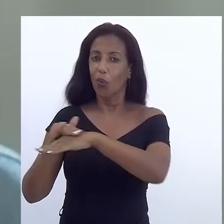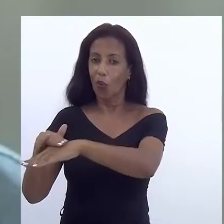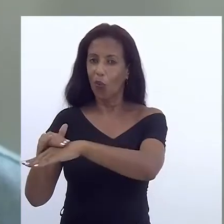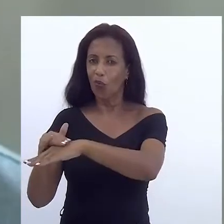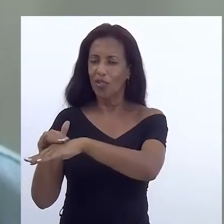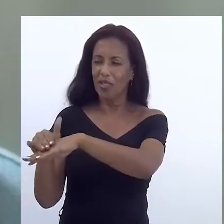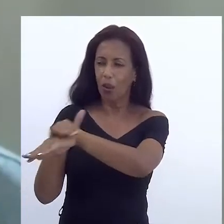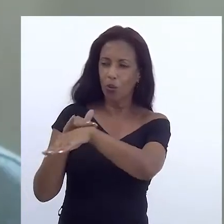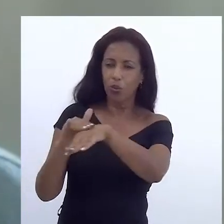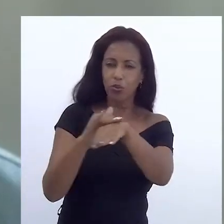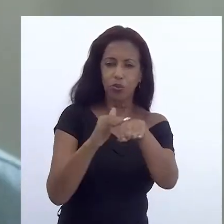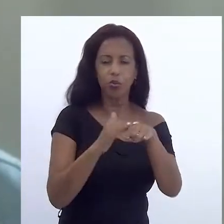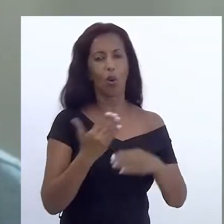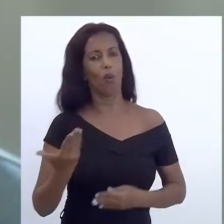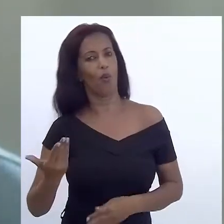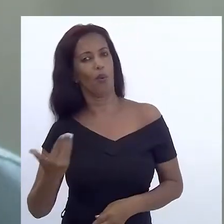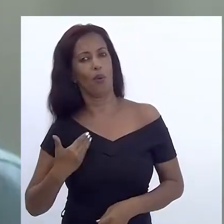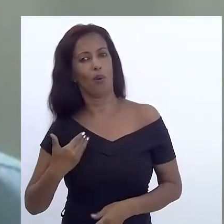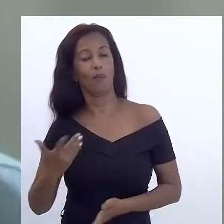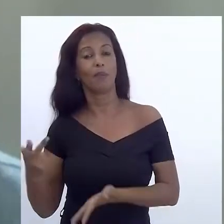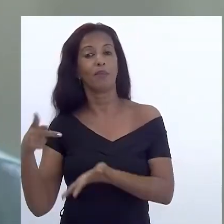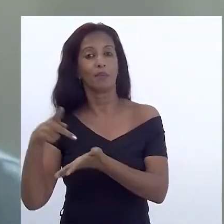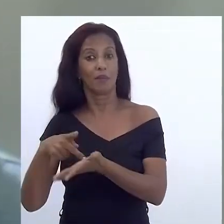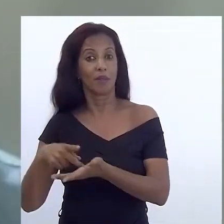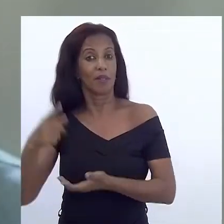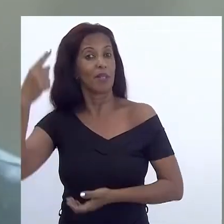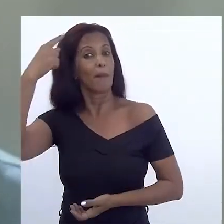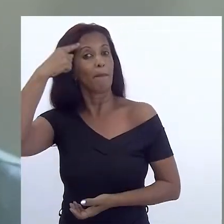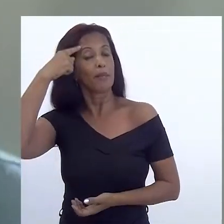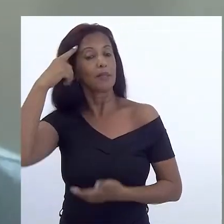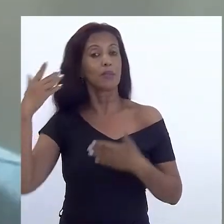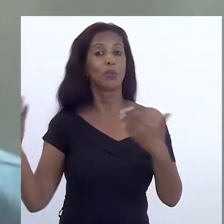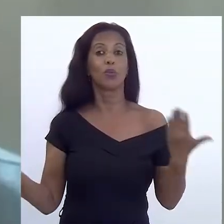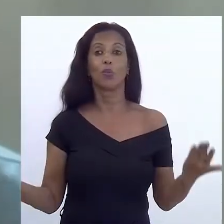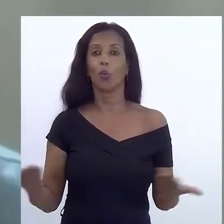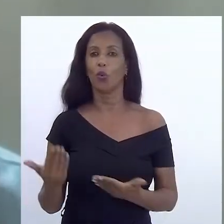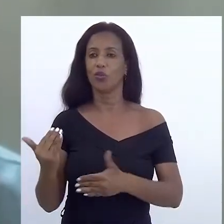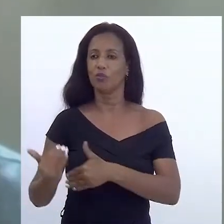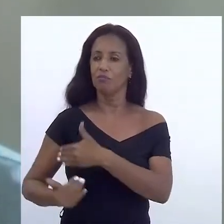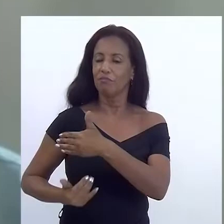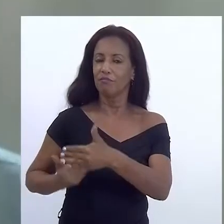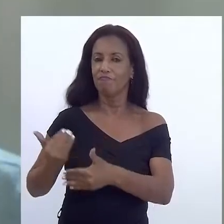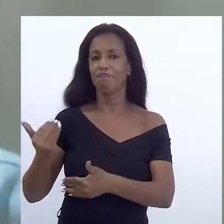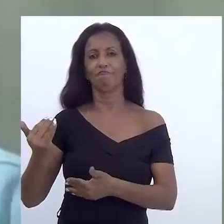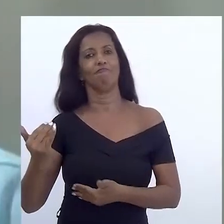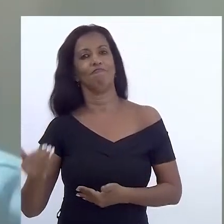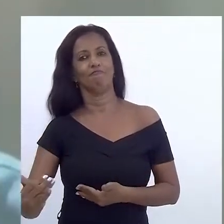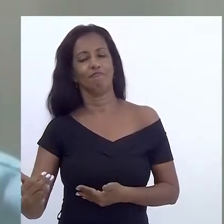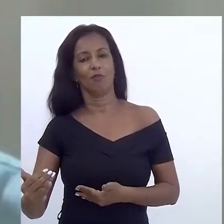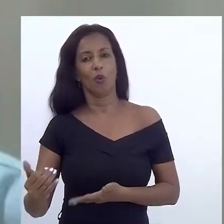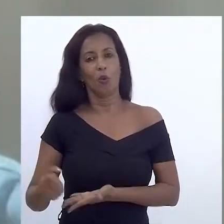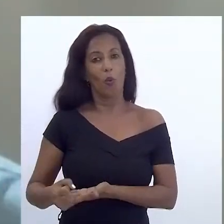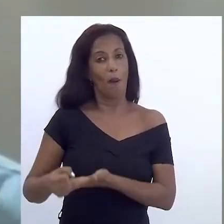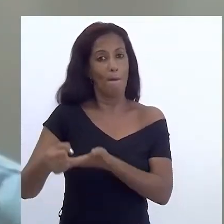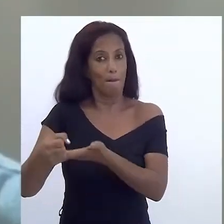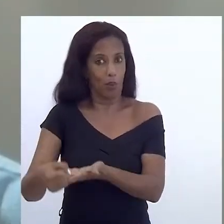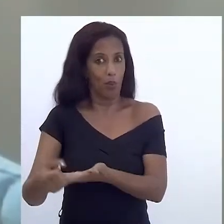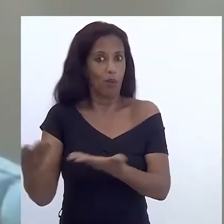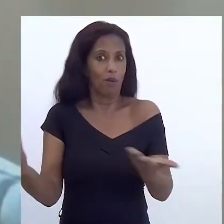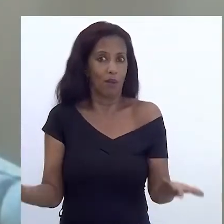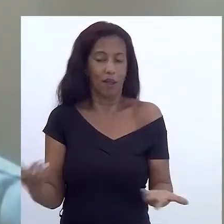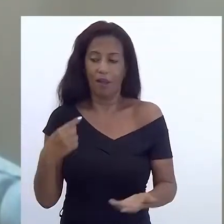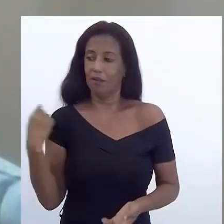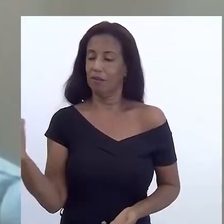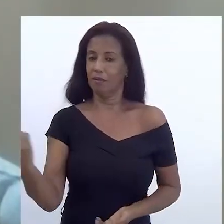pares, com os outros colegas, que na realidade a gente já está pensando até hoje em avançar, com apoio até, claro, dos